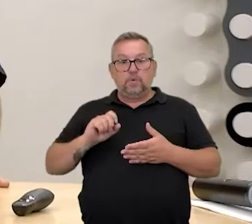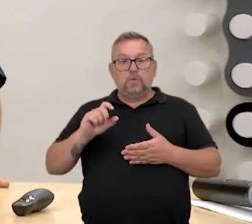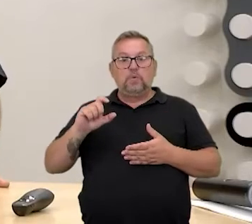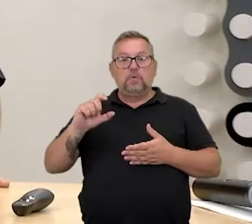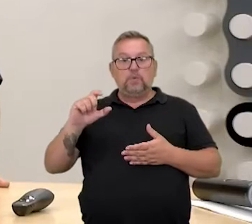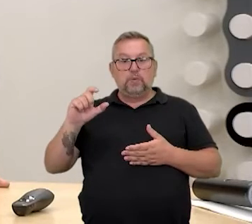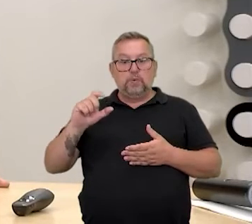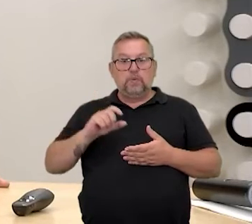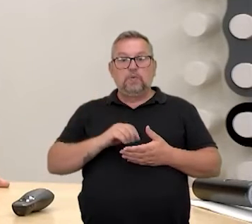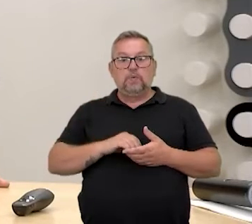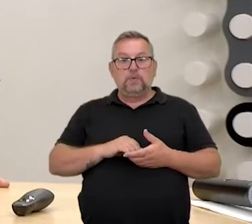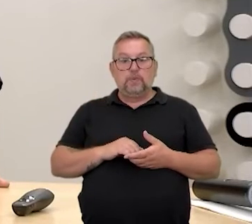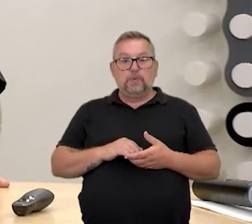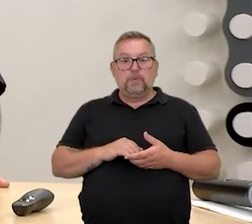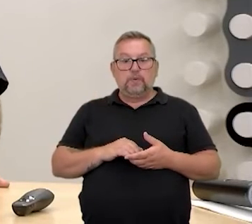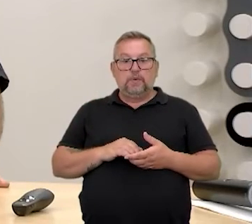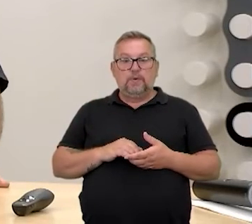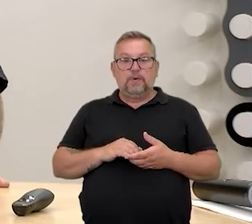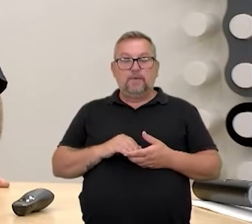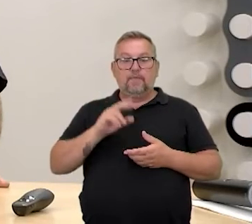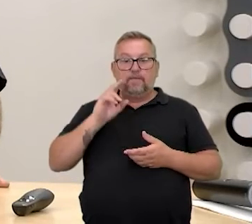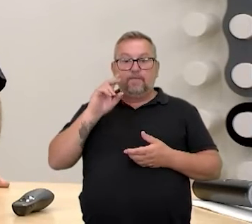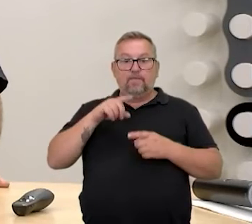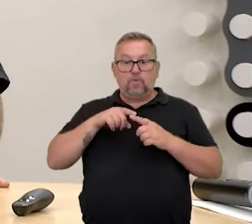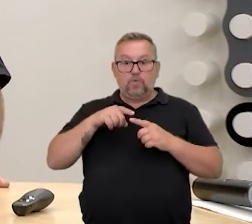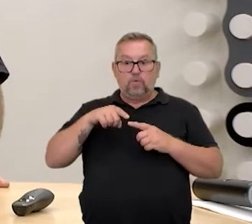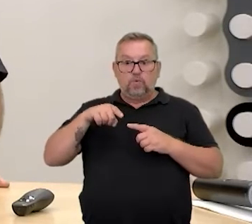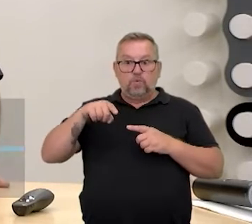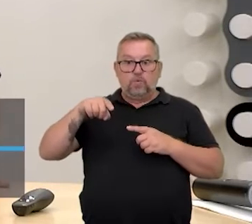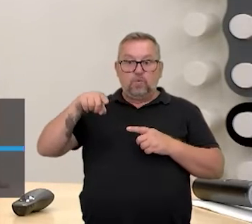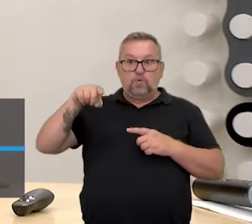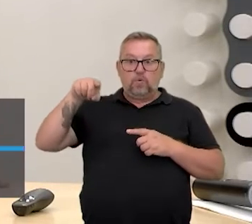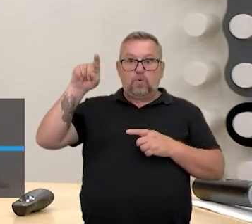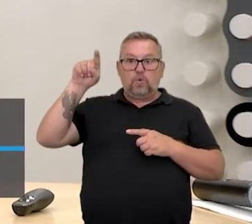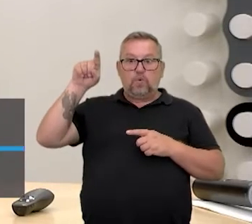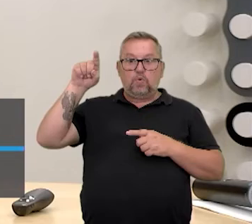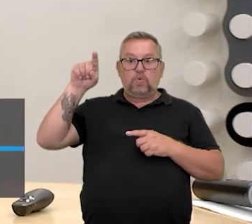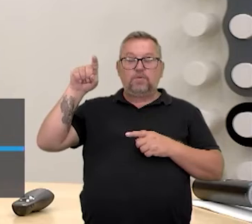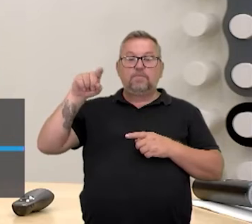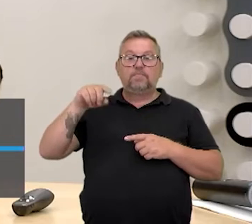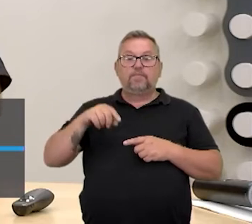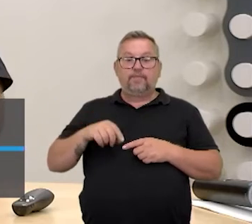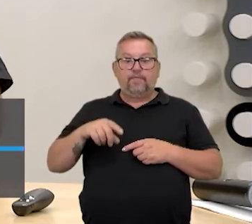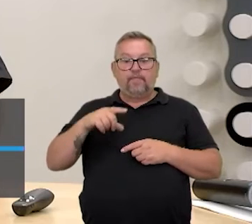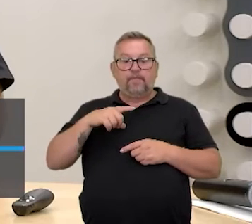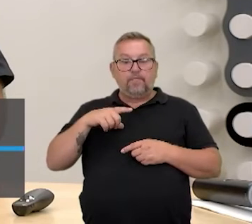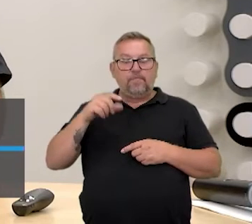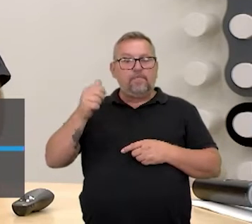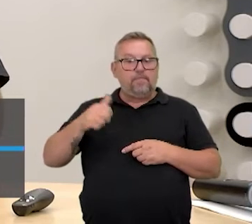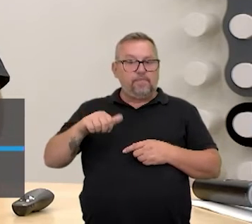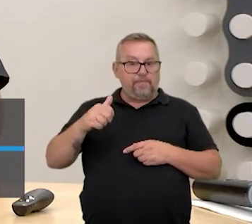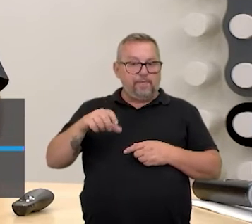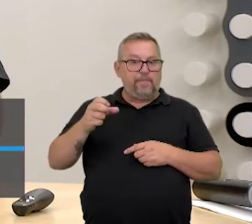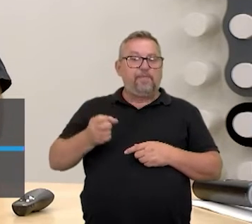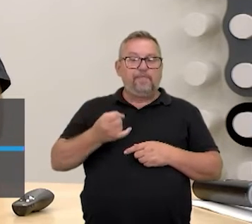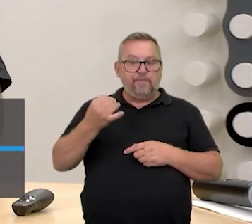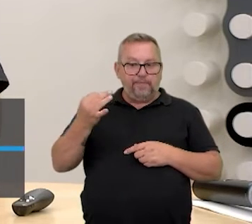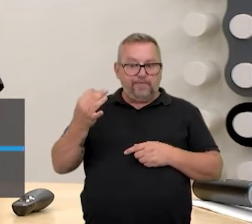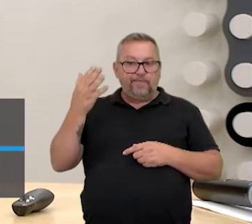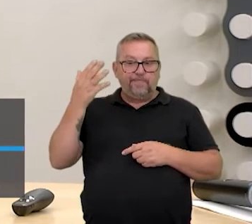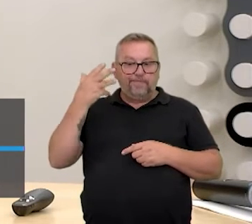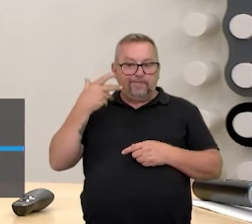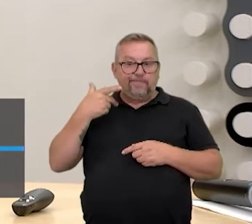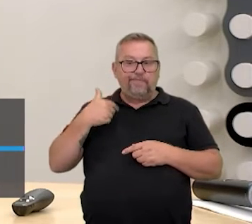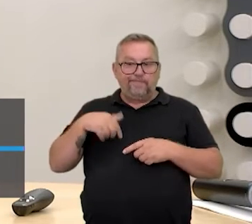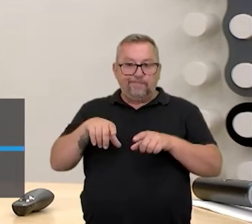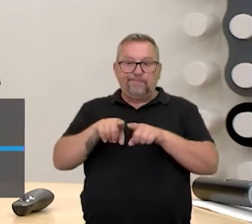bem até, né, íngreme, né? Você vê que o crescimento é bem superior aí, tendo ameaçados aí boa parte